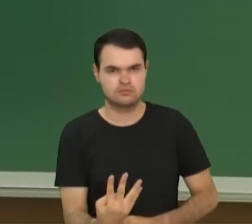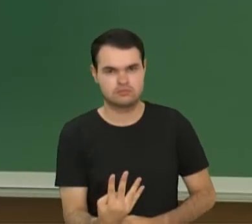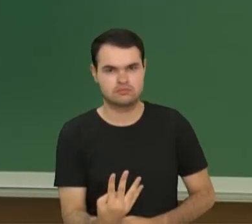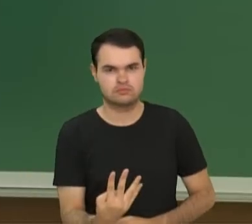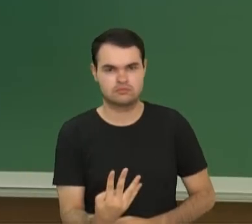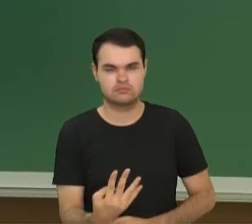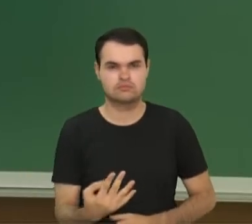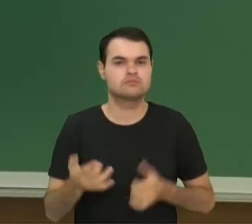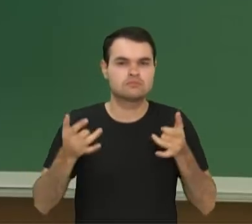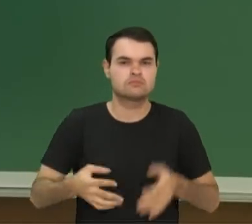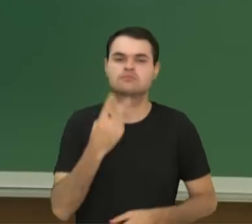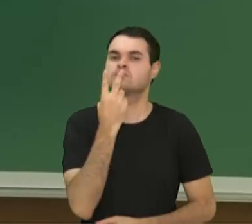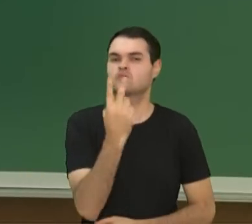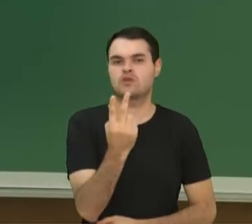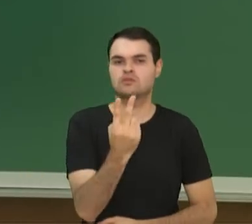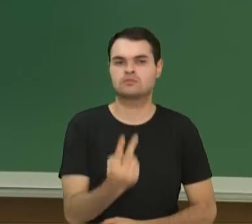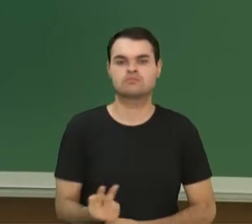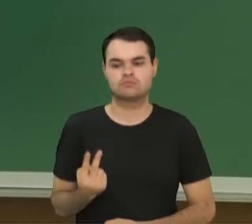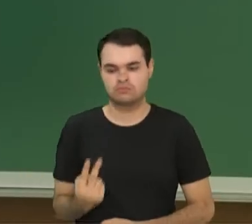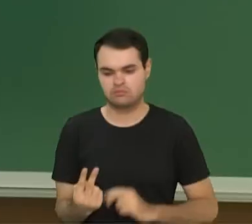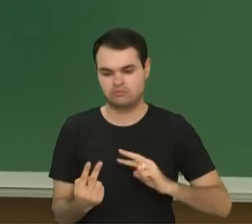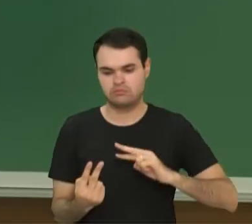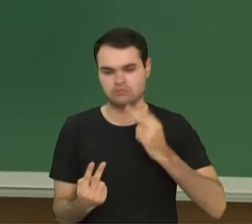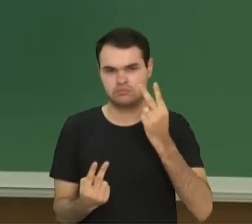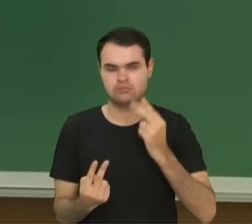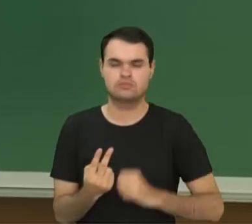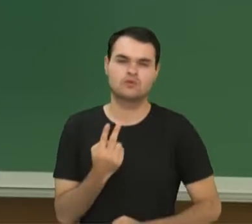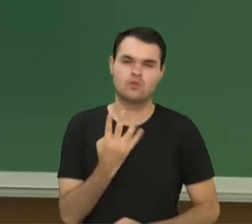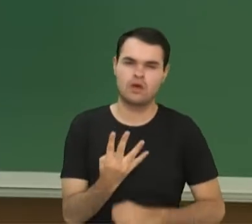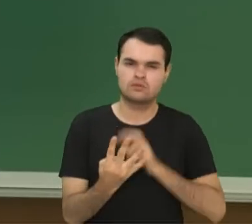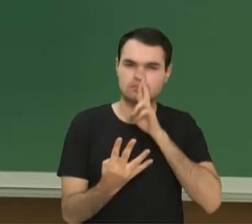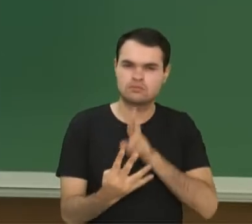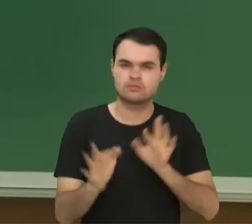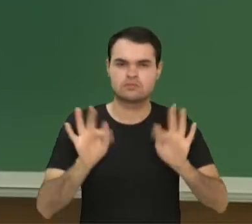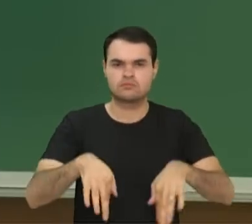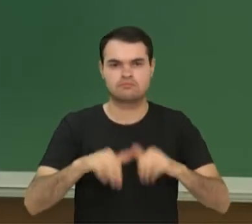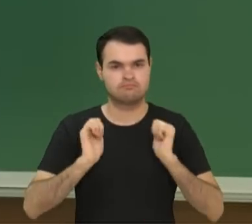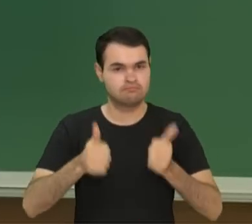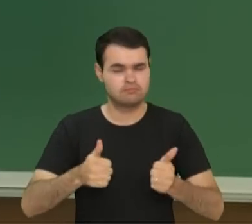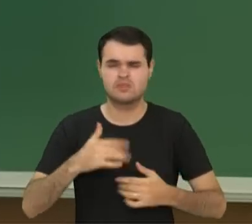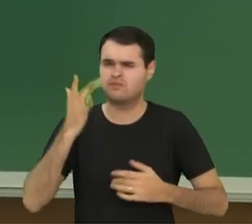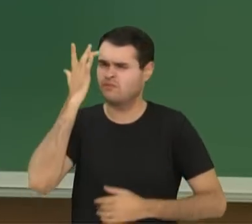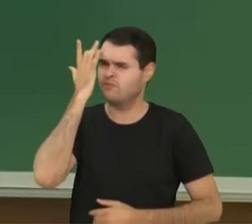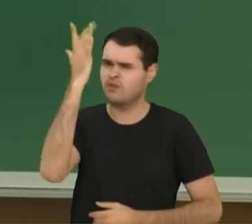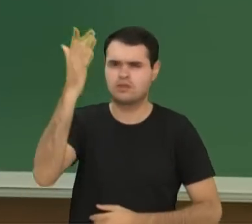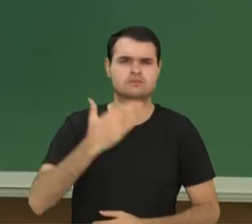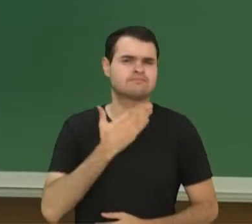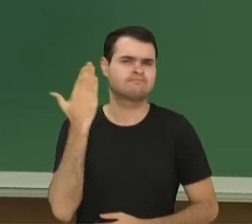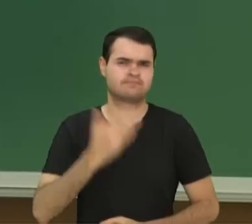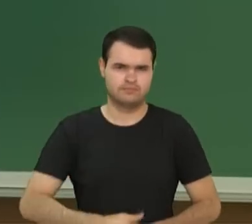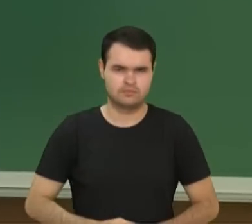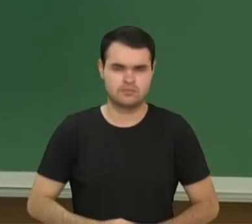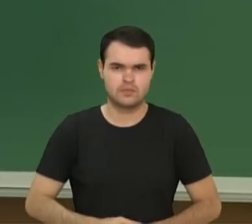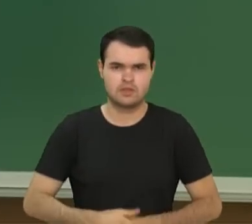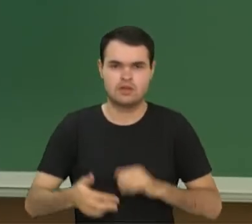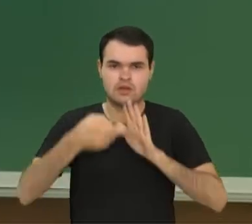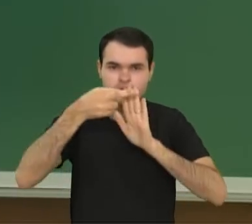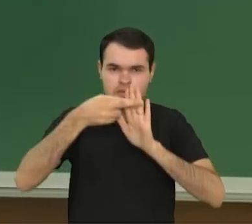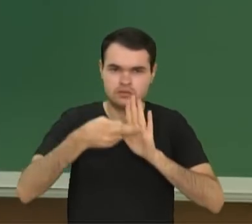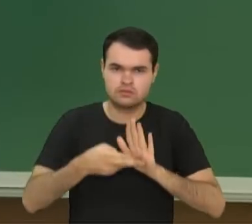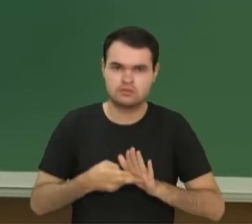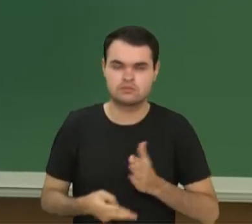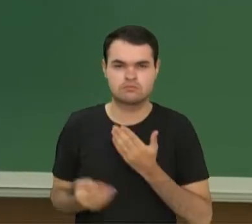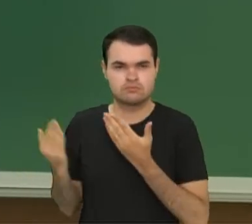menos 4, 2. 2 ao quadrado, 4. Tranquilo? Viu como fica fácil? As propriedades estão aí